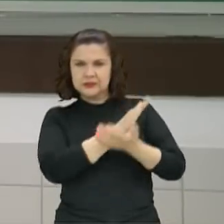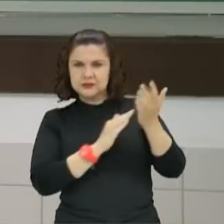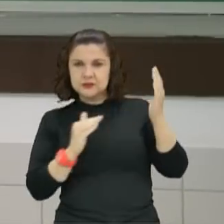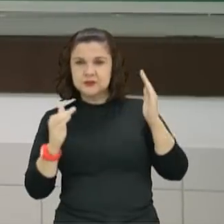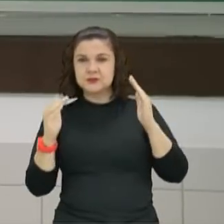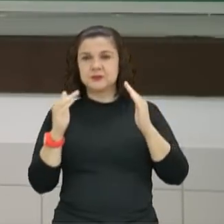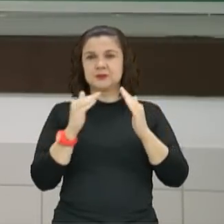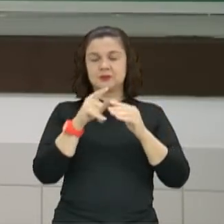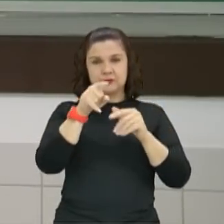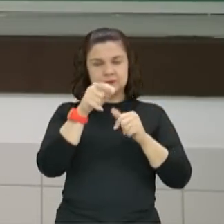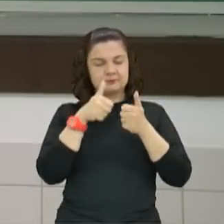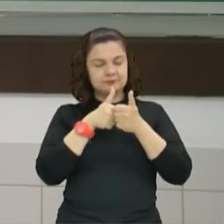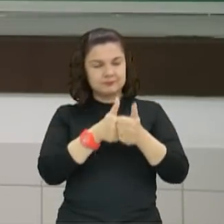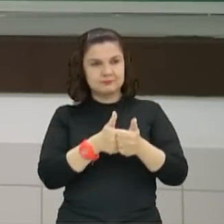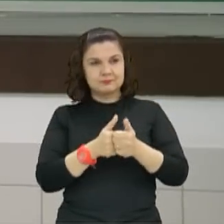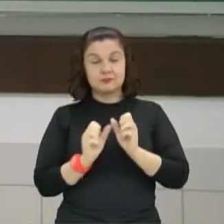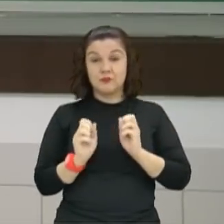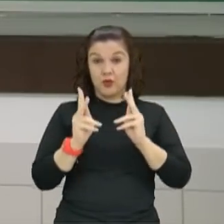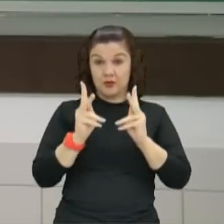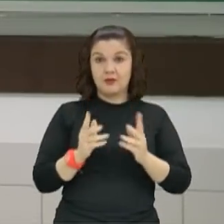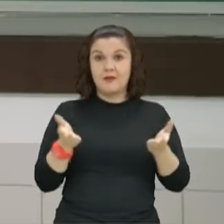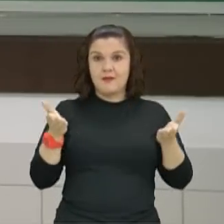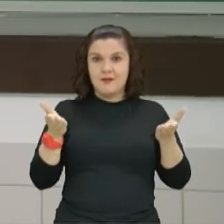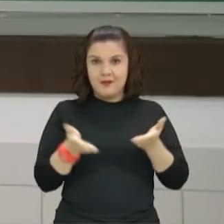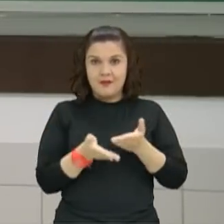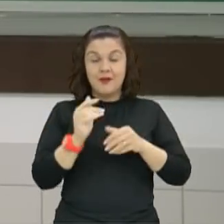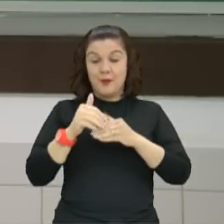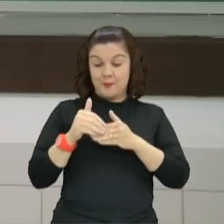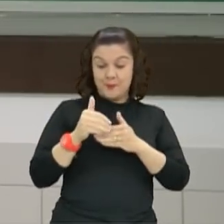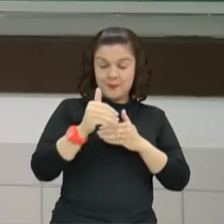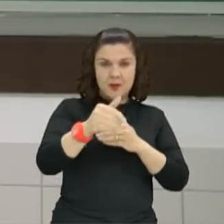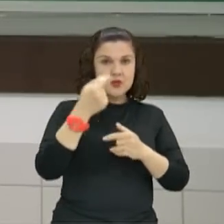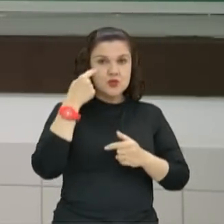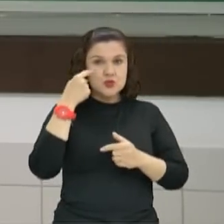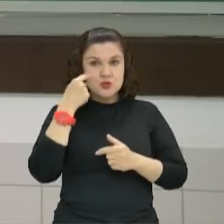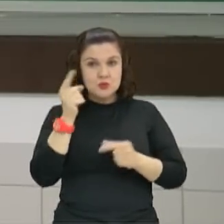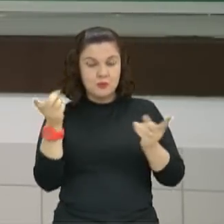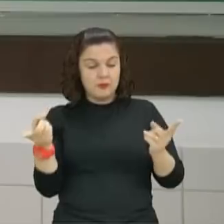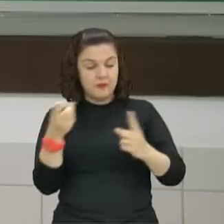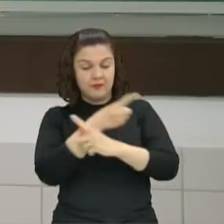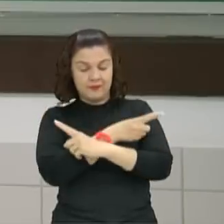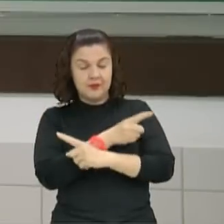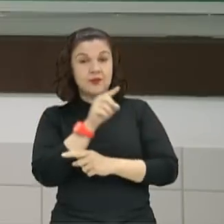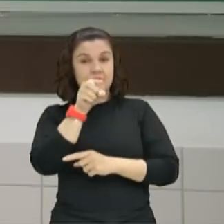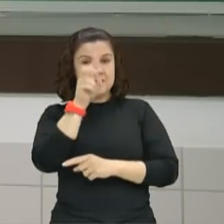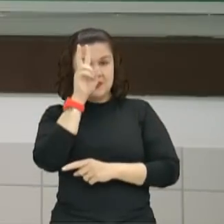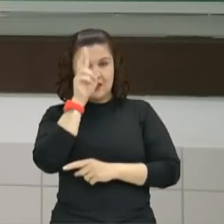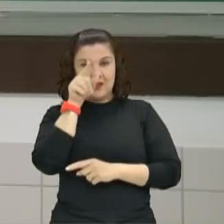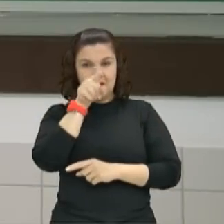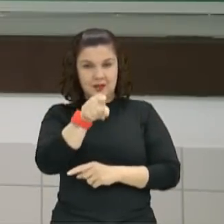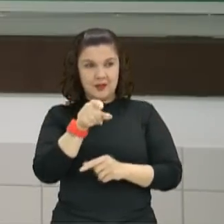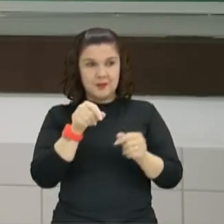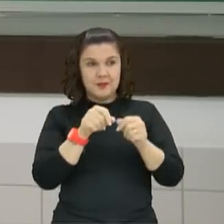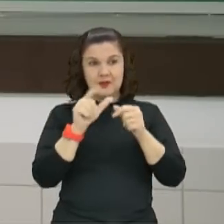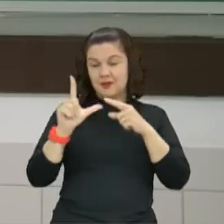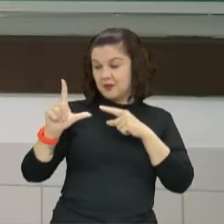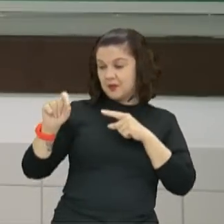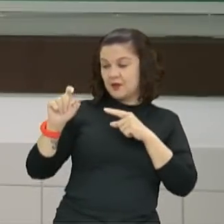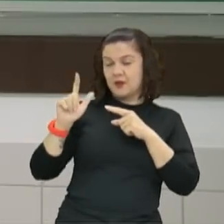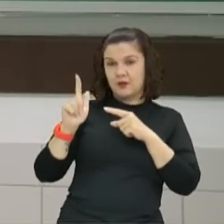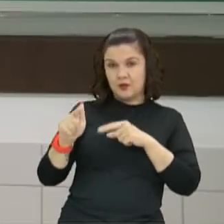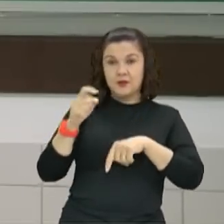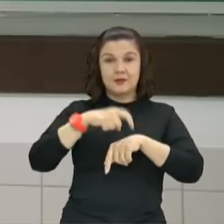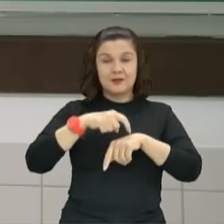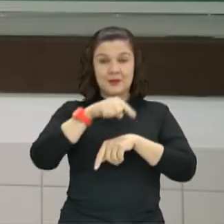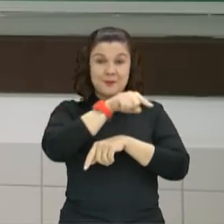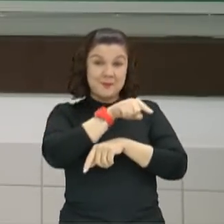aqui e você acompanhou, certo? Mas nós temos que descobrir a função inversa. Então, lembra lá que a função inversa de logaritmo? Eu vou